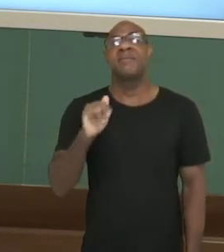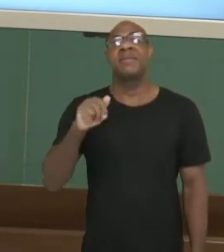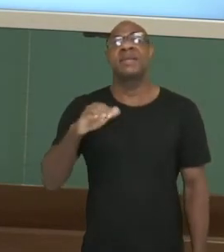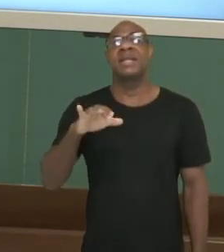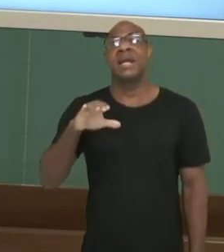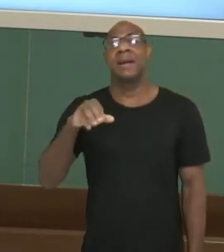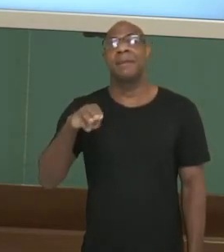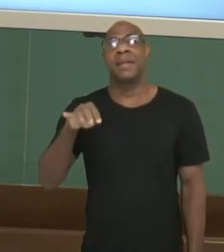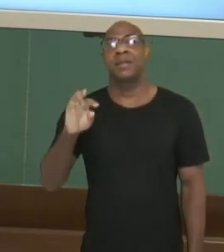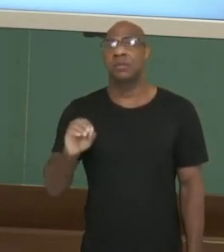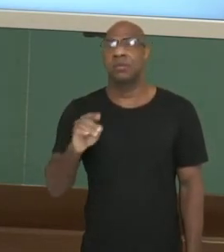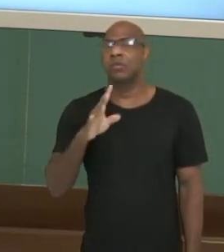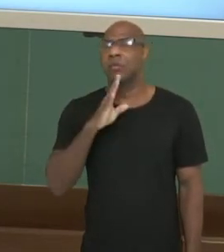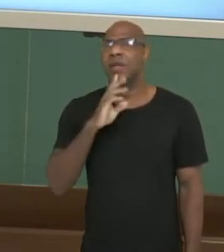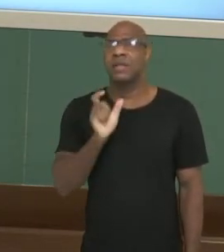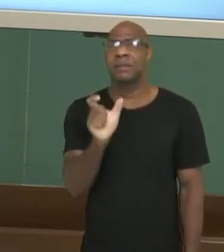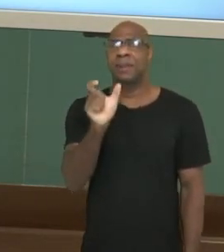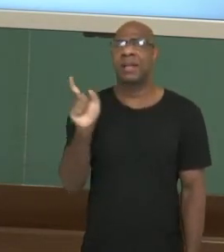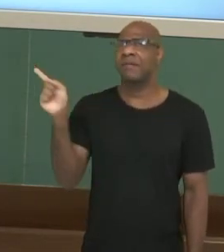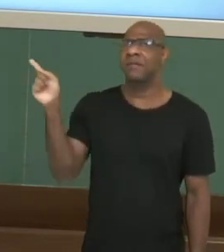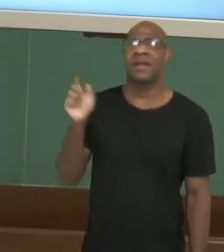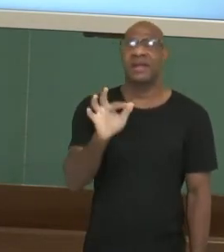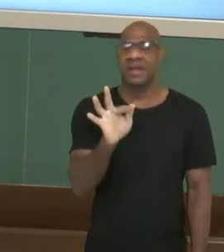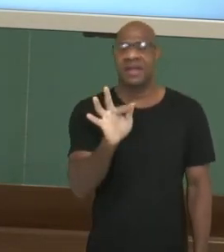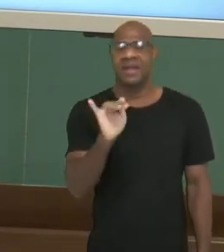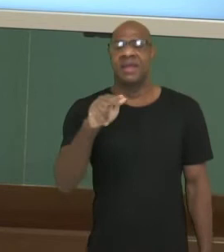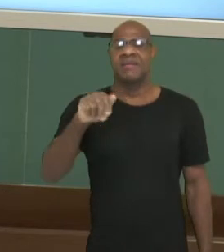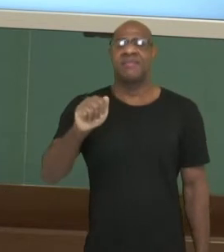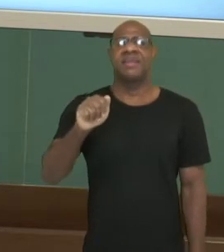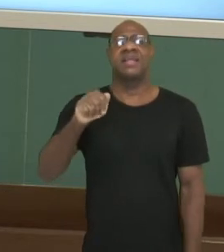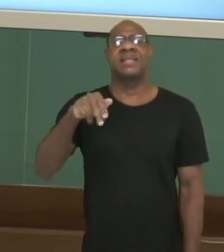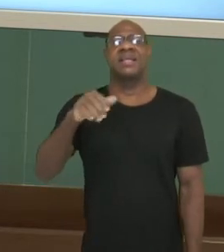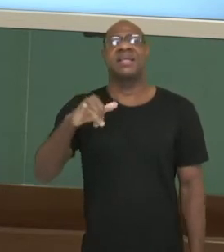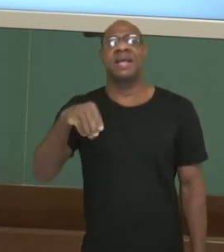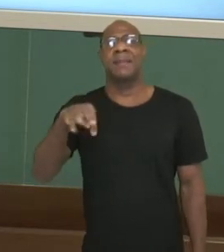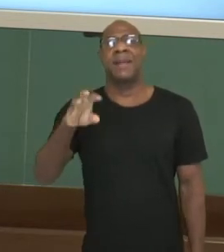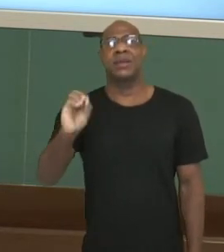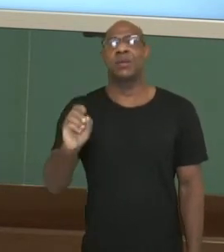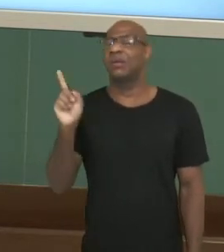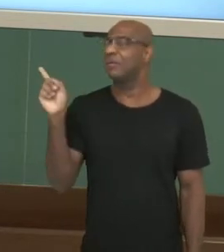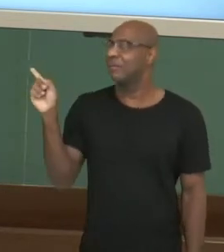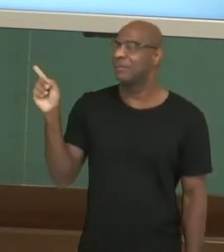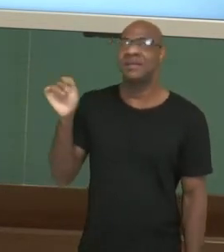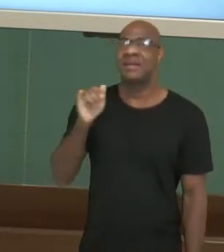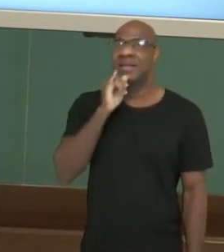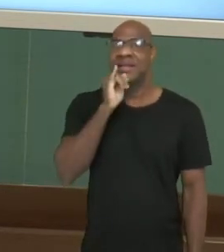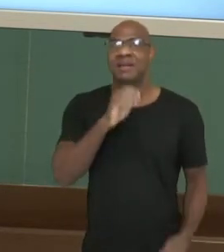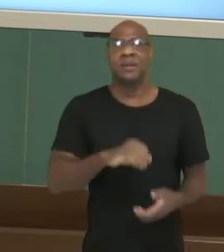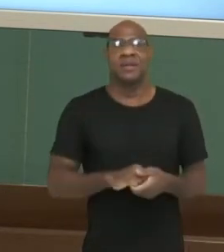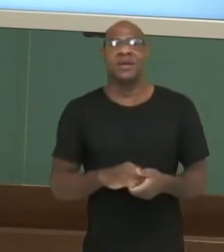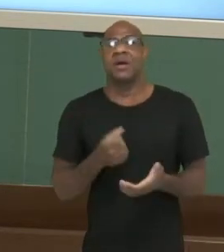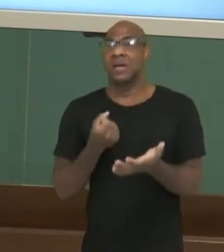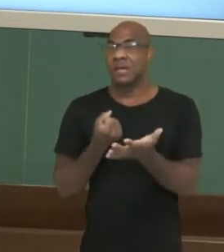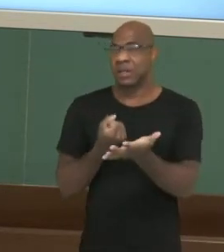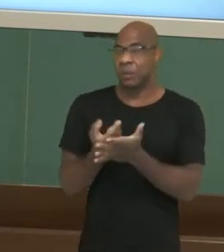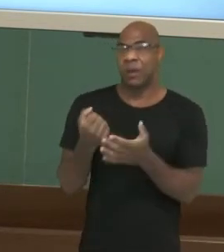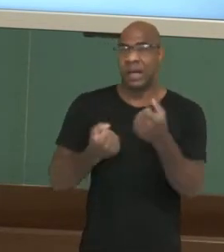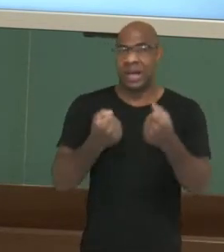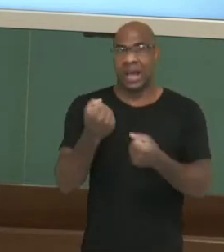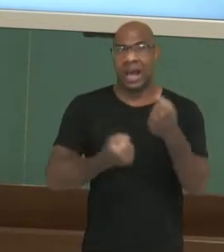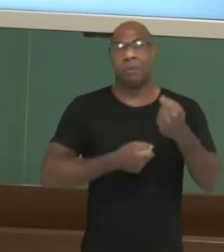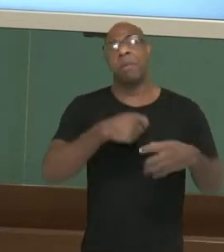financiamento. Já ouviu falar nisso? Alguém na sua casa já fez algum financiamento? Você conhece alguém que fez? Eu aposto que